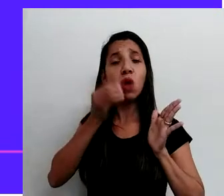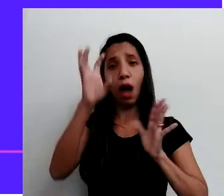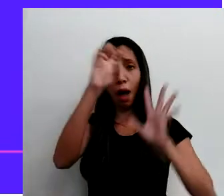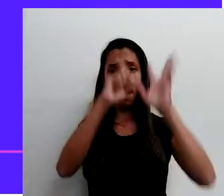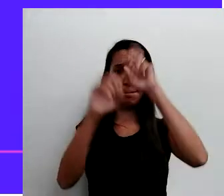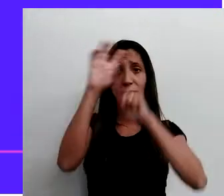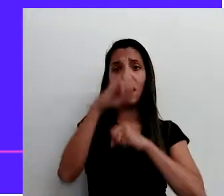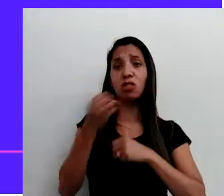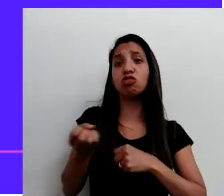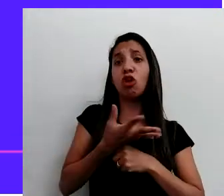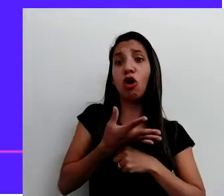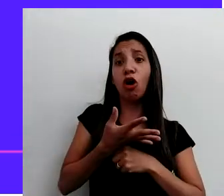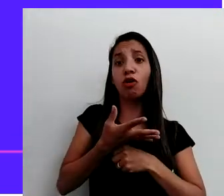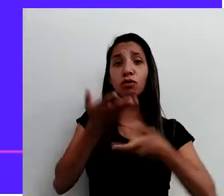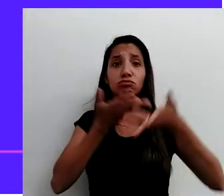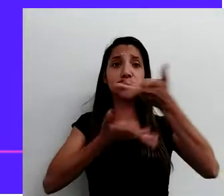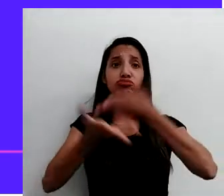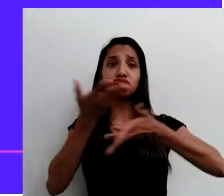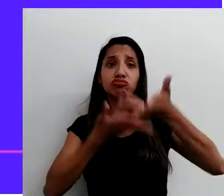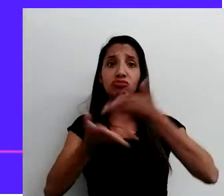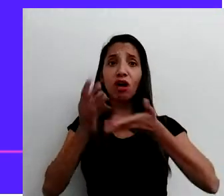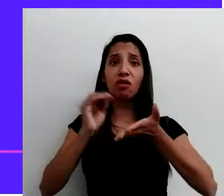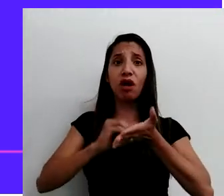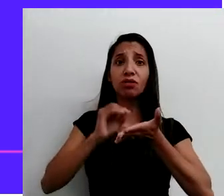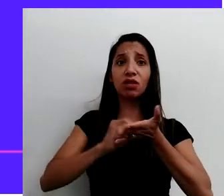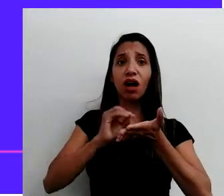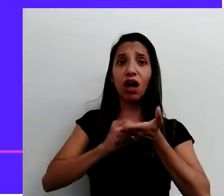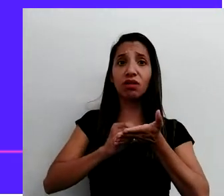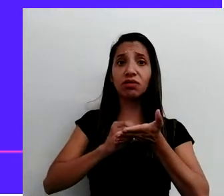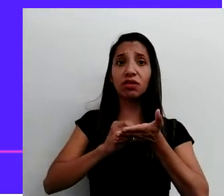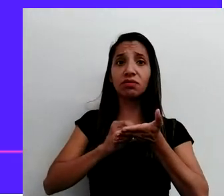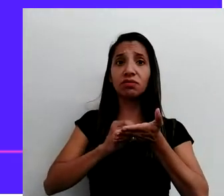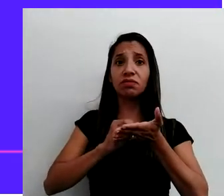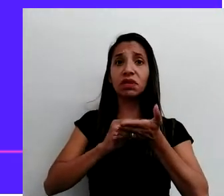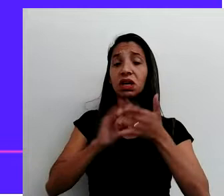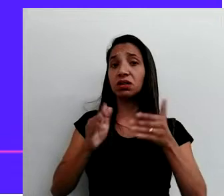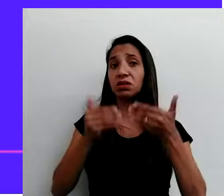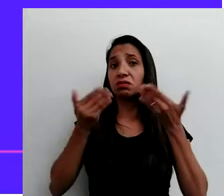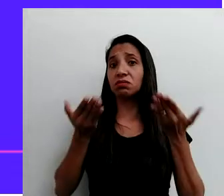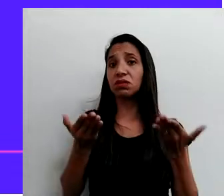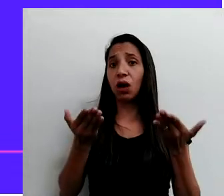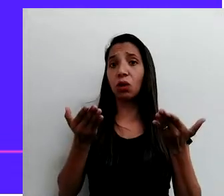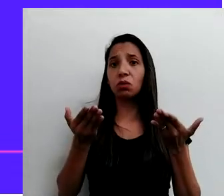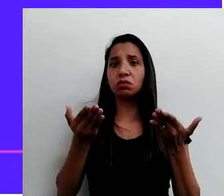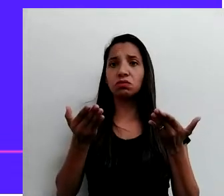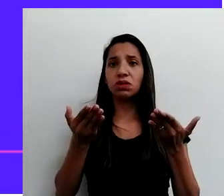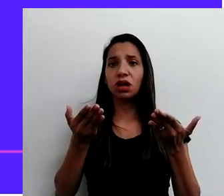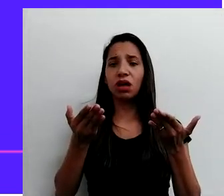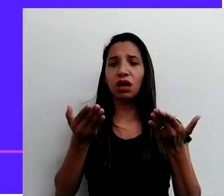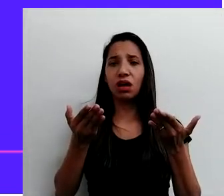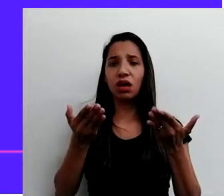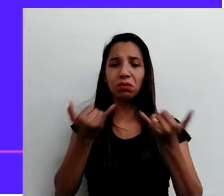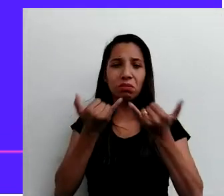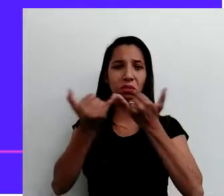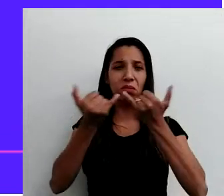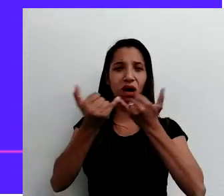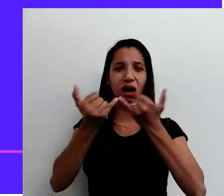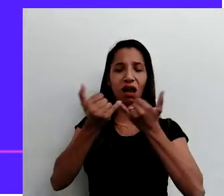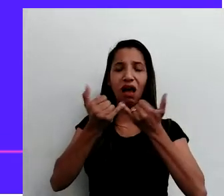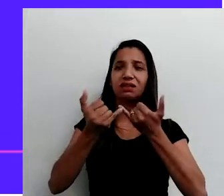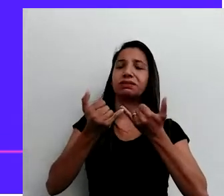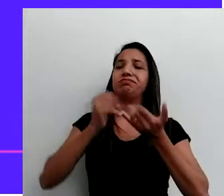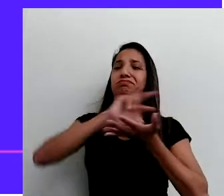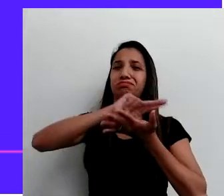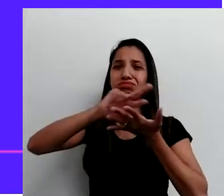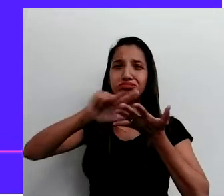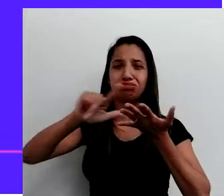dialogar. A gente tem, acho que isso tem se intensificado com a questão das notícias falsas, né?